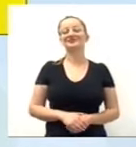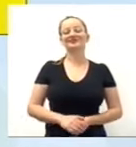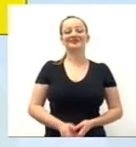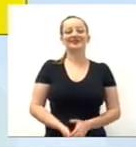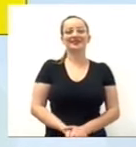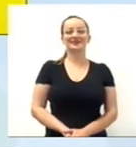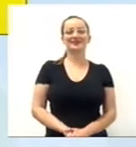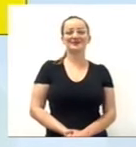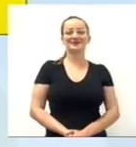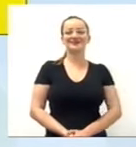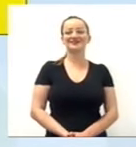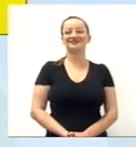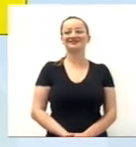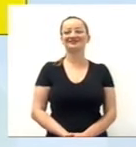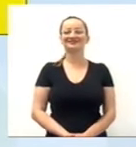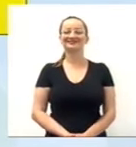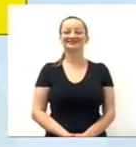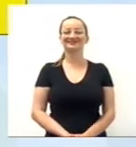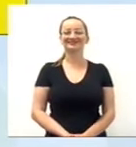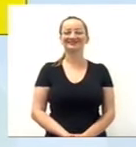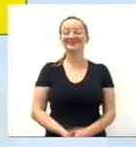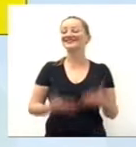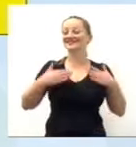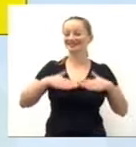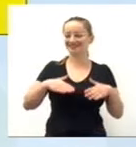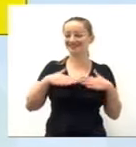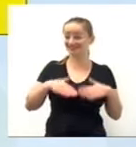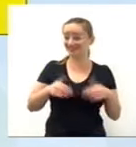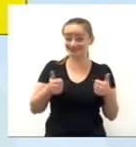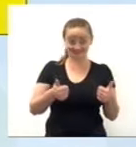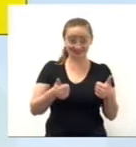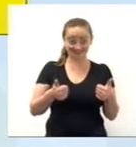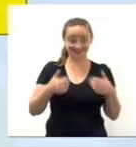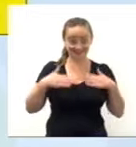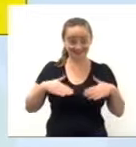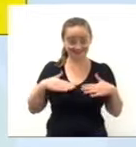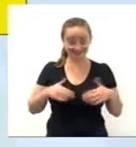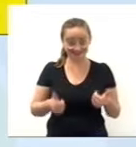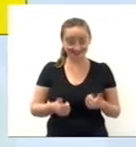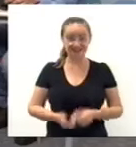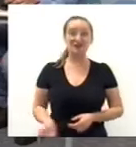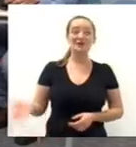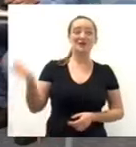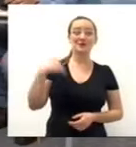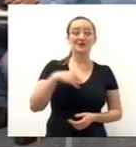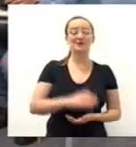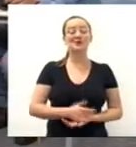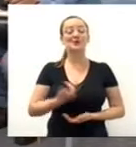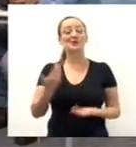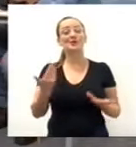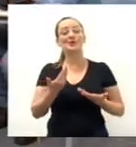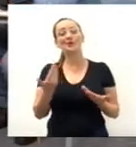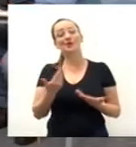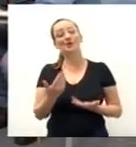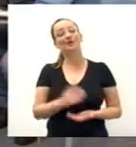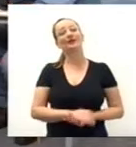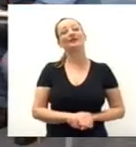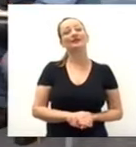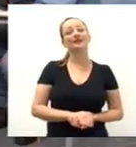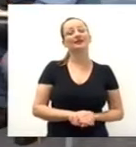Tudo bem, pessoal? Né? Tranquilo? Então, nós vamos agora,